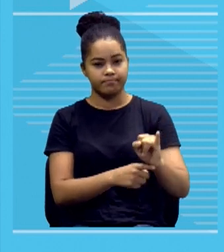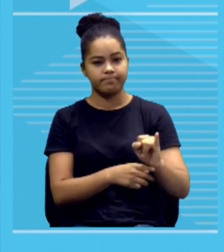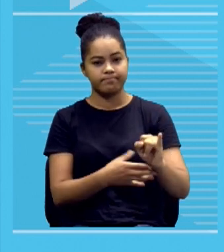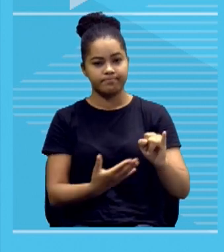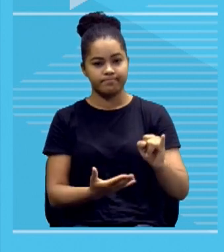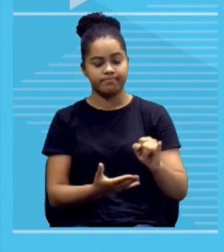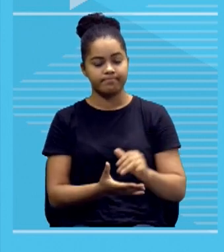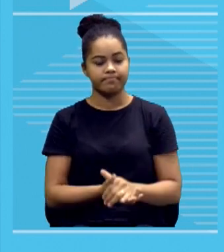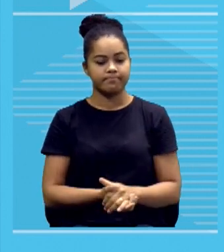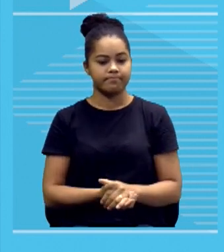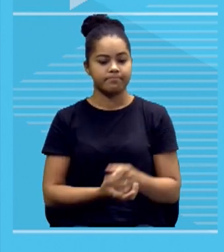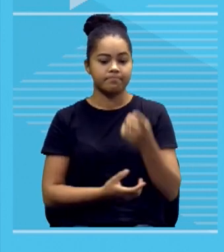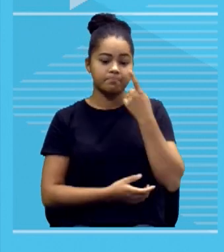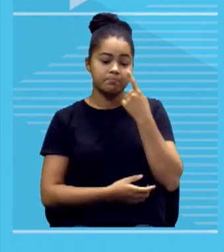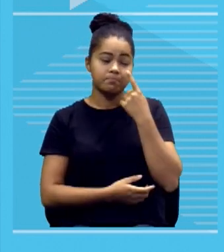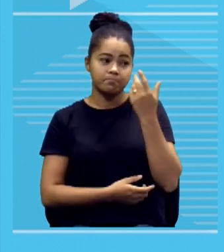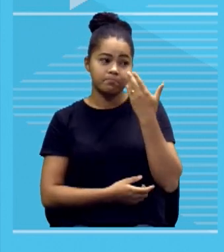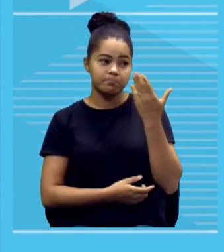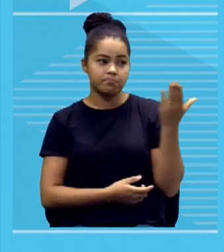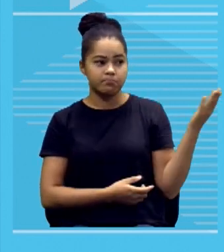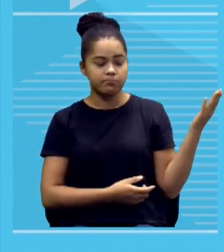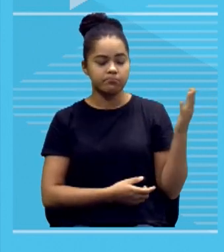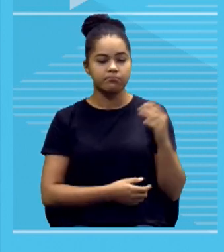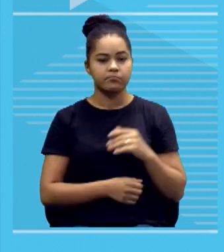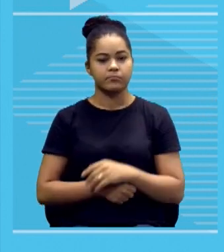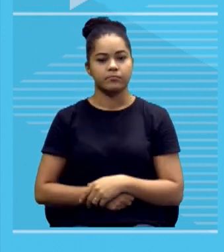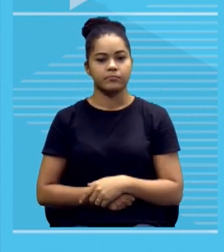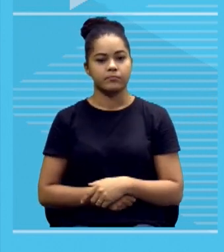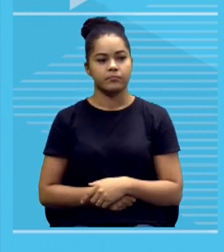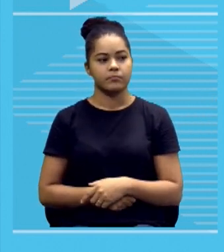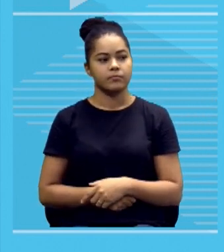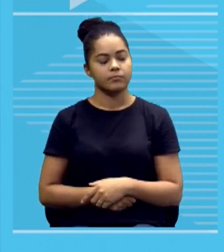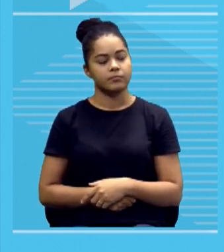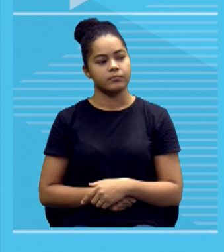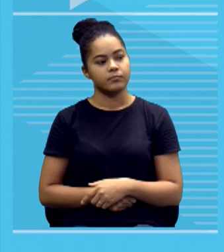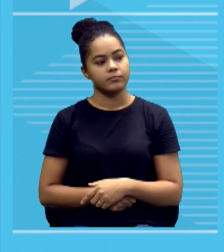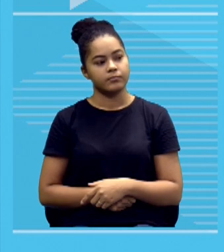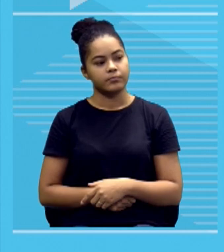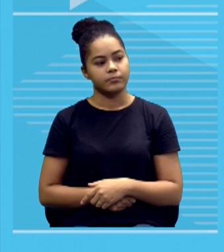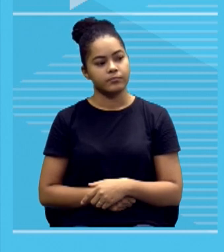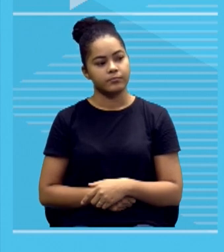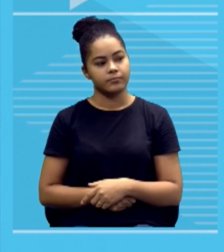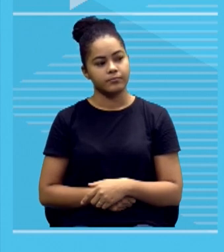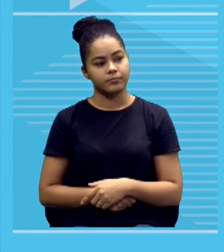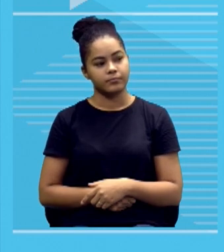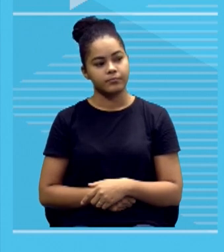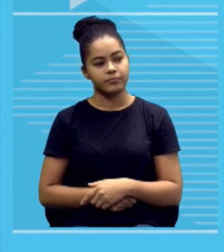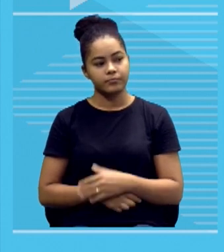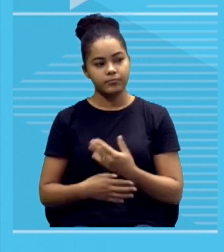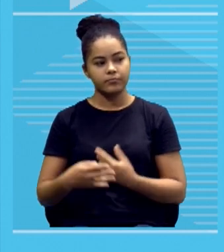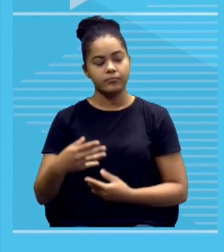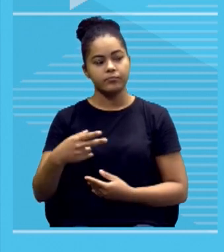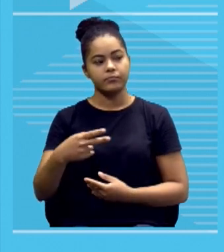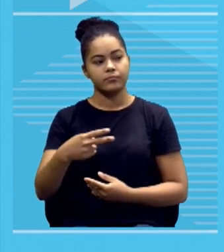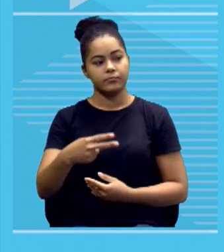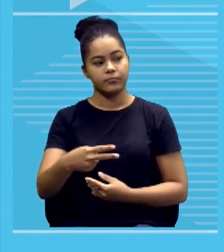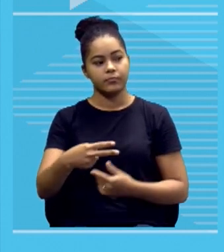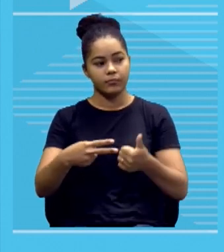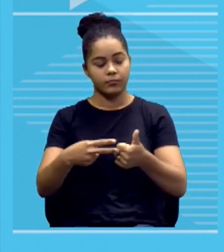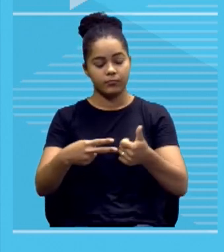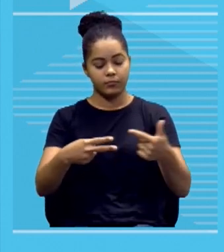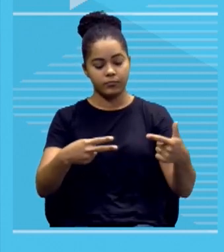5,6. Vamos ver se está verdadeiro ou falso essa afirmativa. 40. O 12 vai para o outro lado,